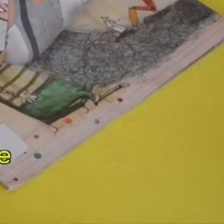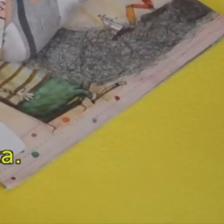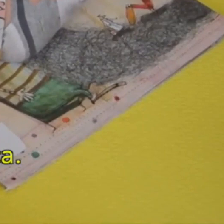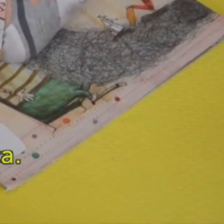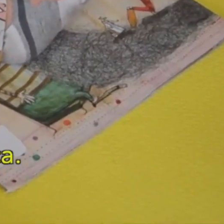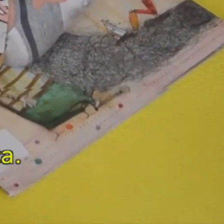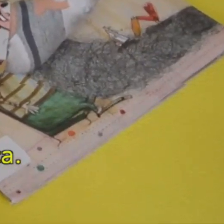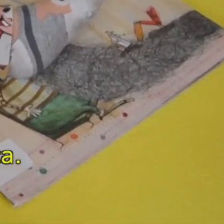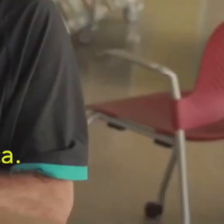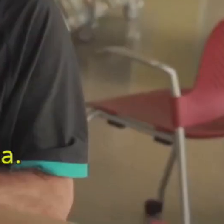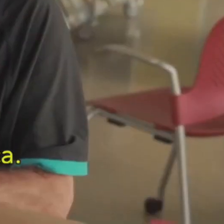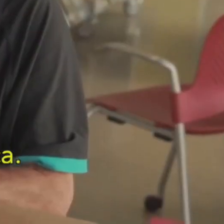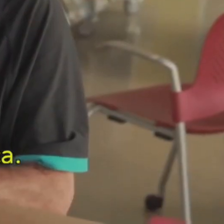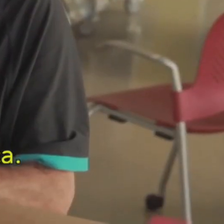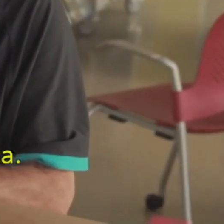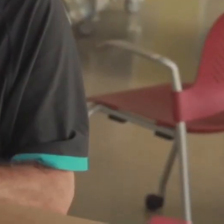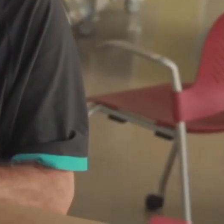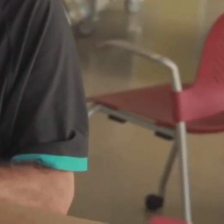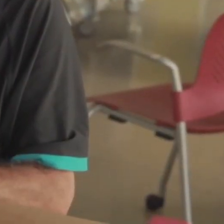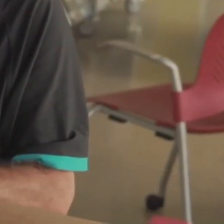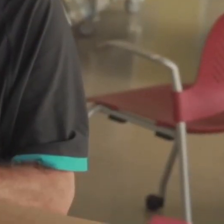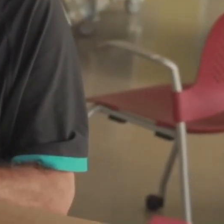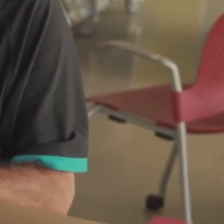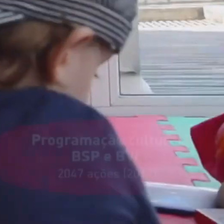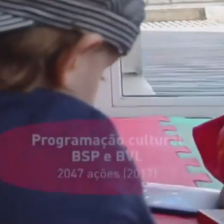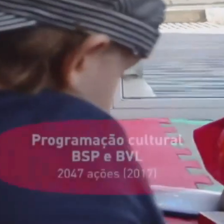faz hoje em termos de biblioteca pública.